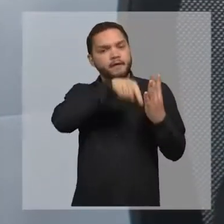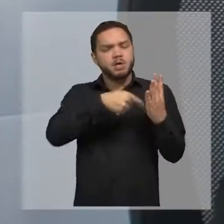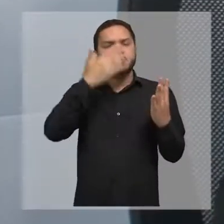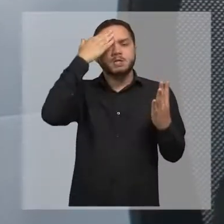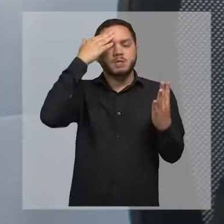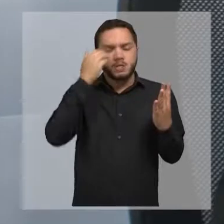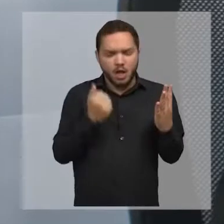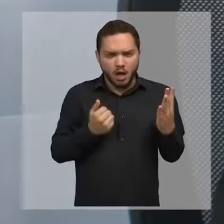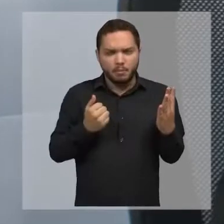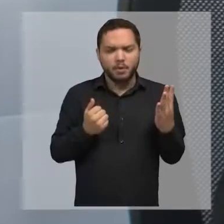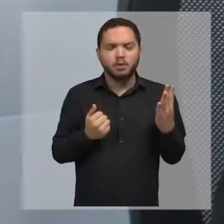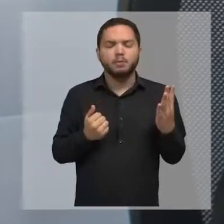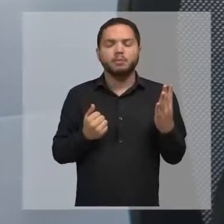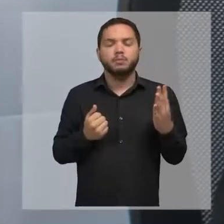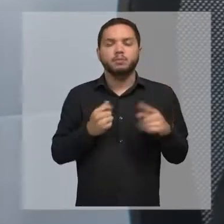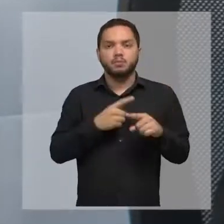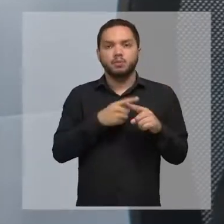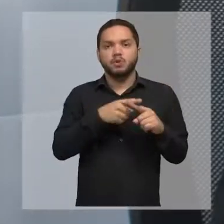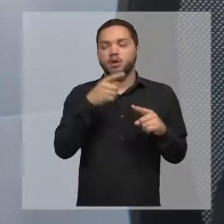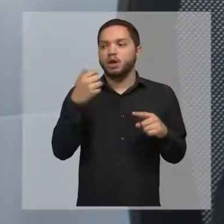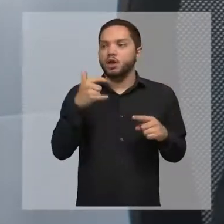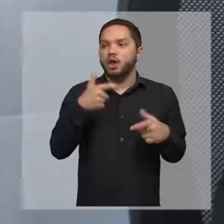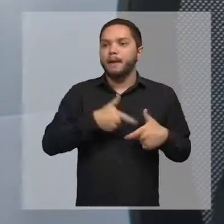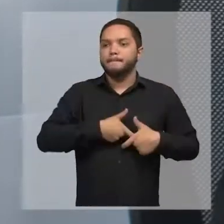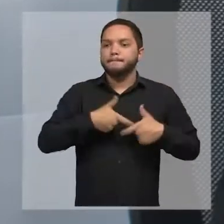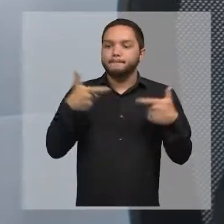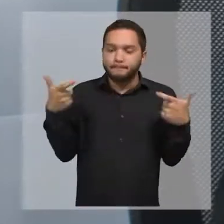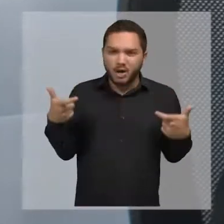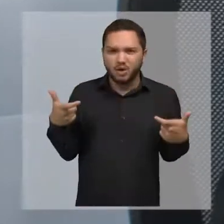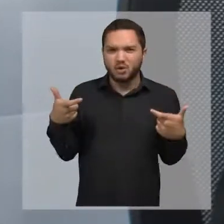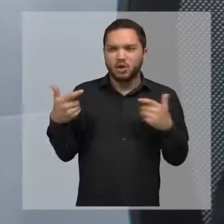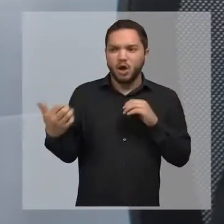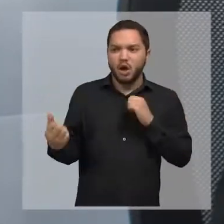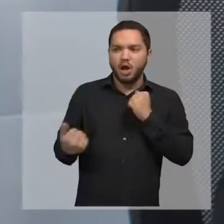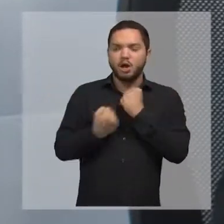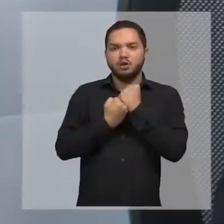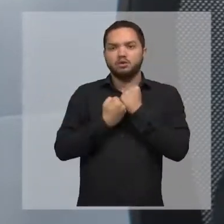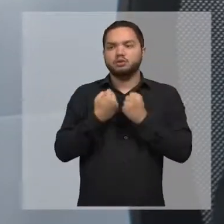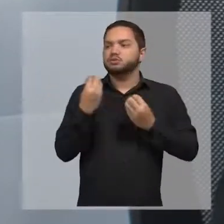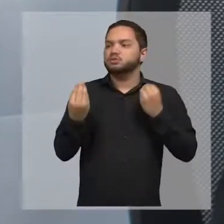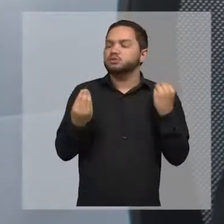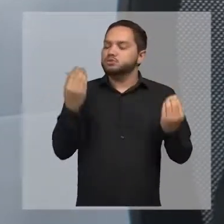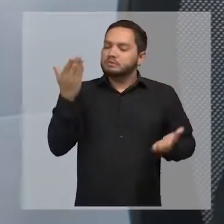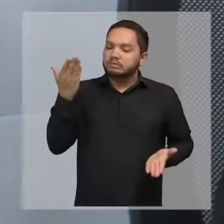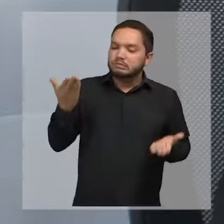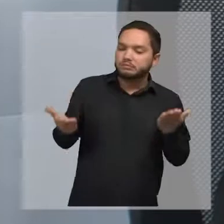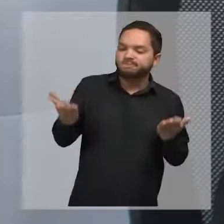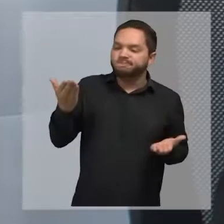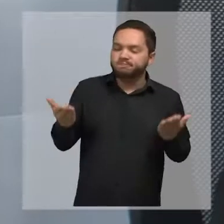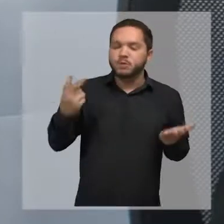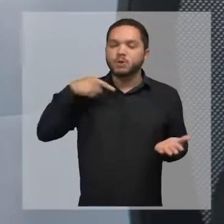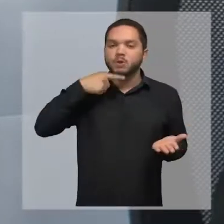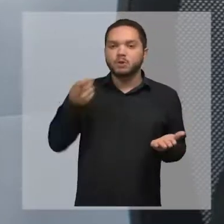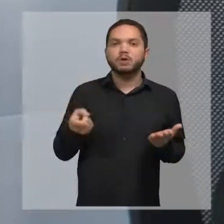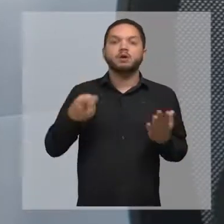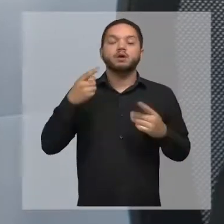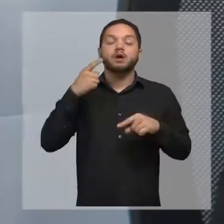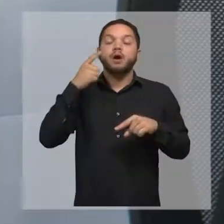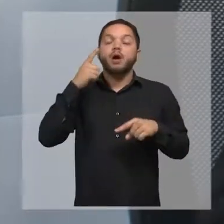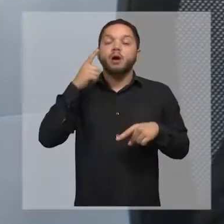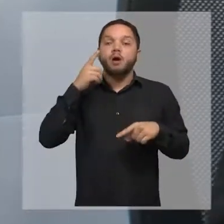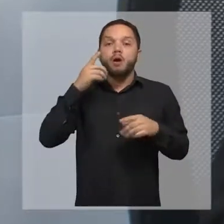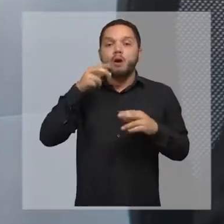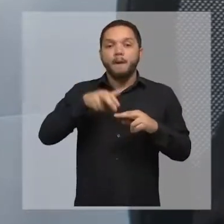eles sabiam que, como eles não tinham a maioria e às vezes eles não podiam equilibrar o jogo, eles tinham